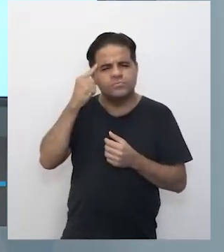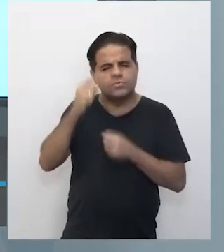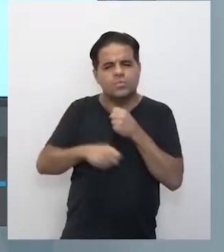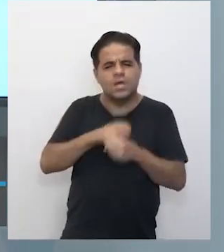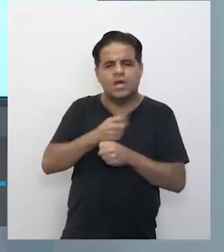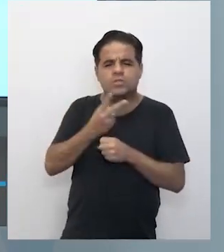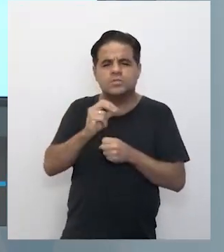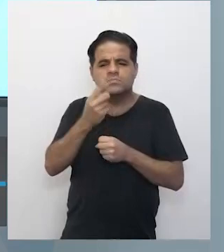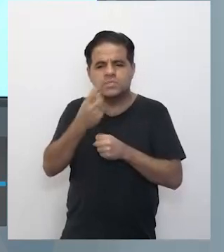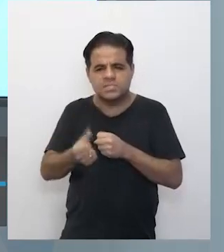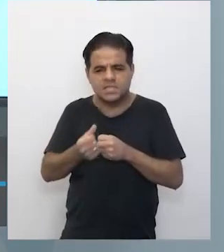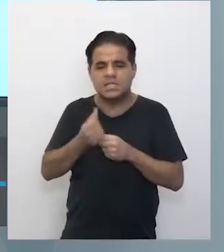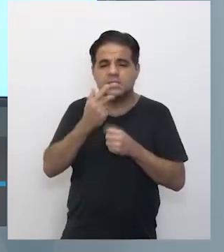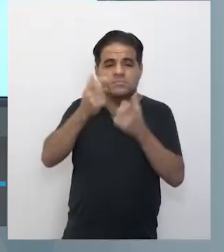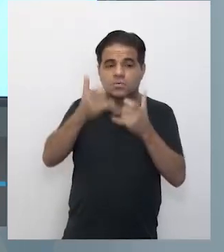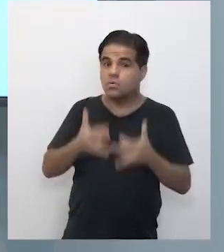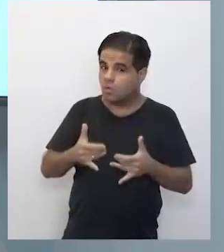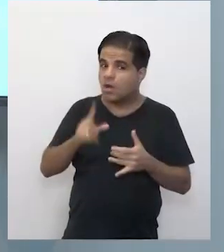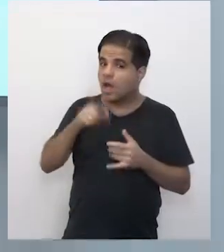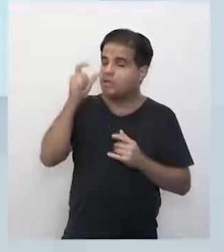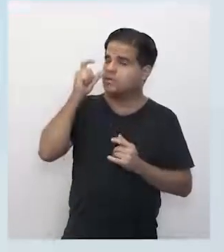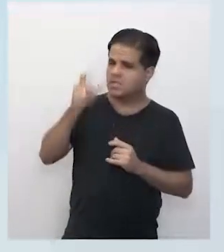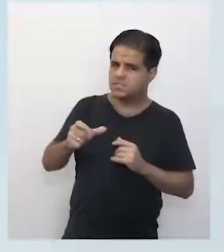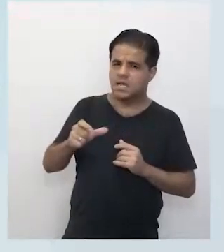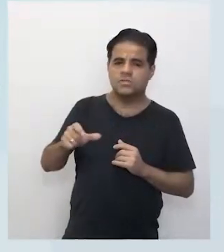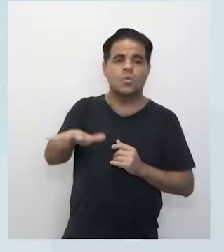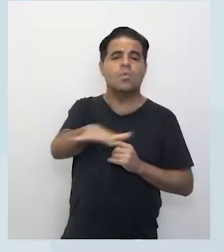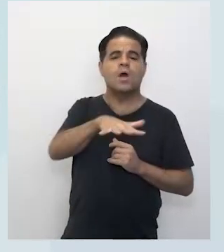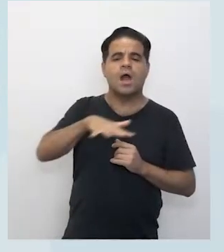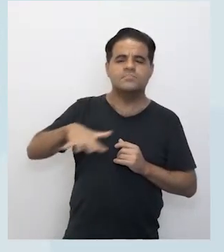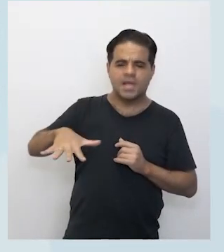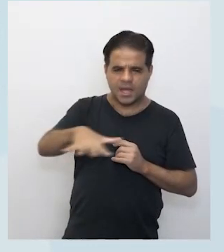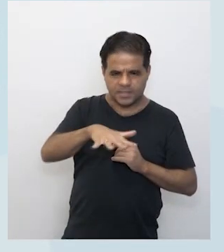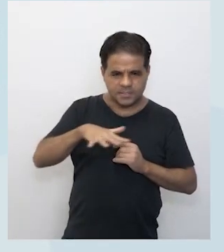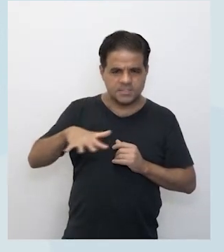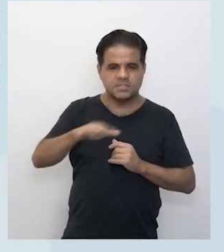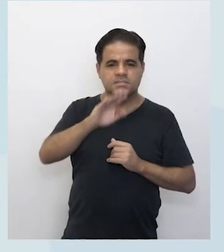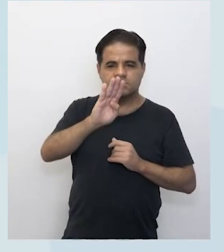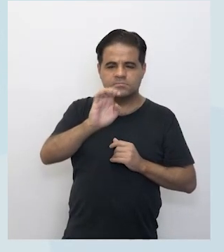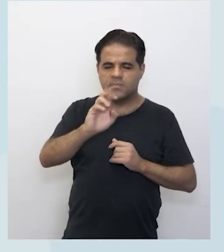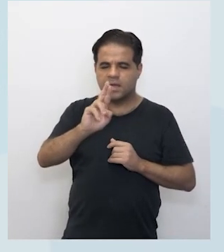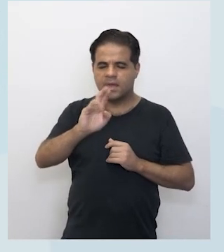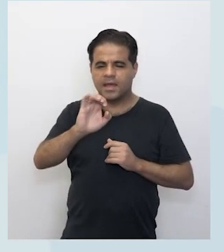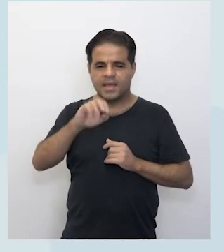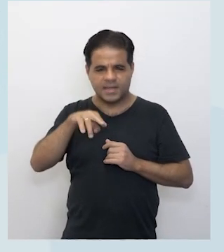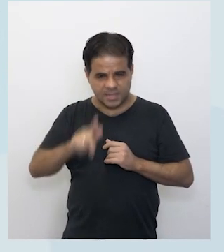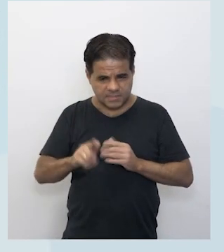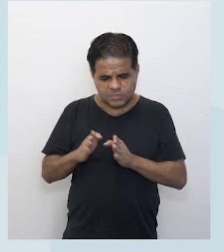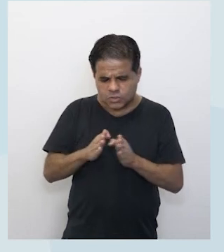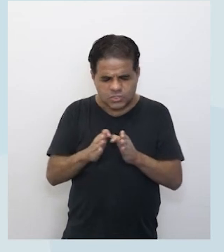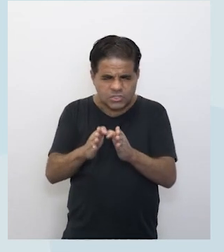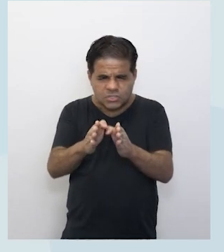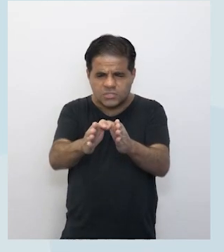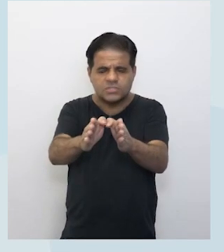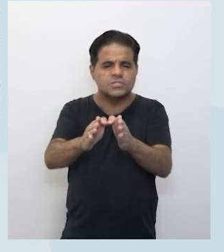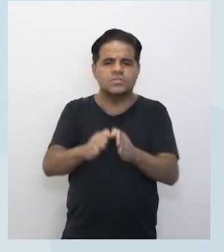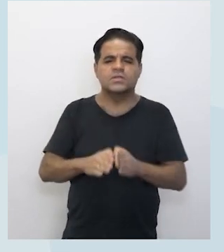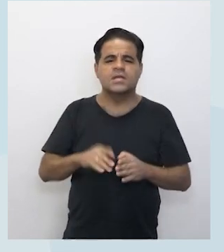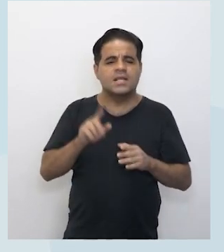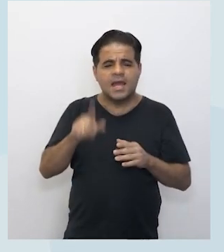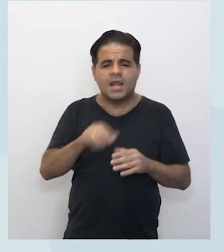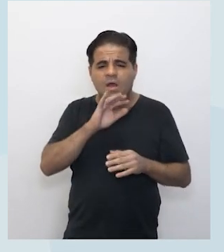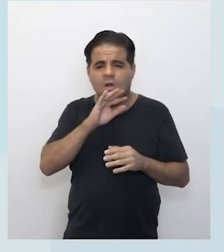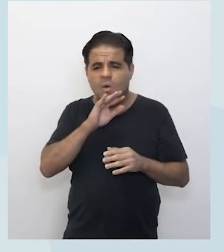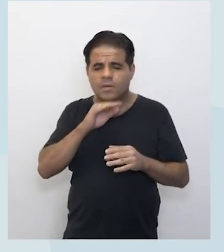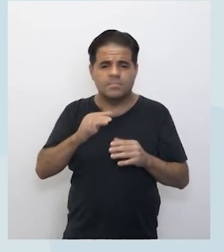2016 e trouxe que o ambiente, olha isso aqui é interessante, que o ambiente de Bering, do Estreito de Bering, era muito inóspito